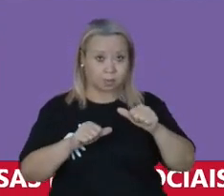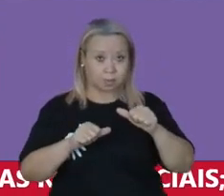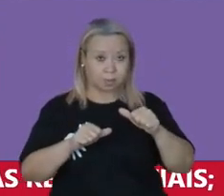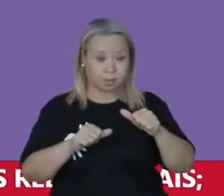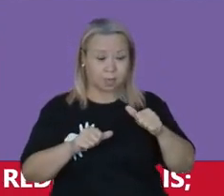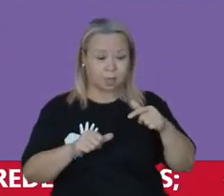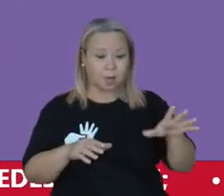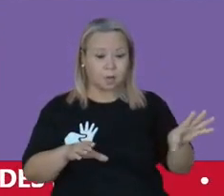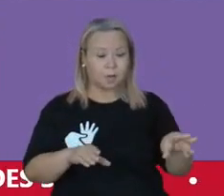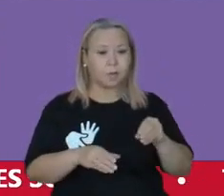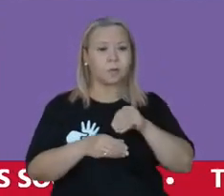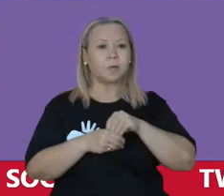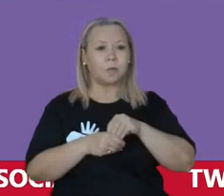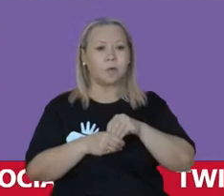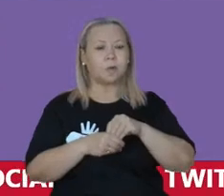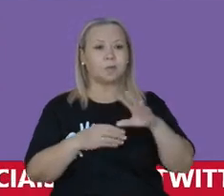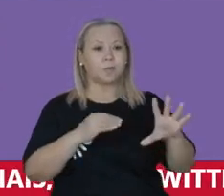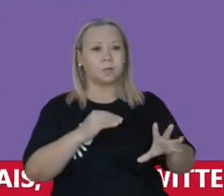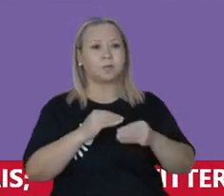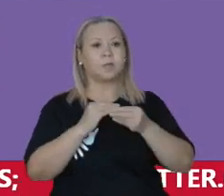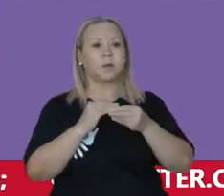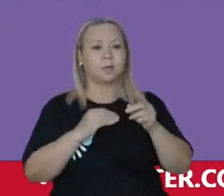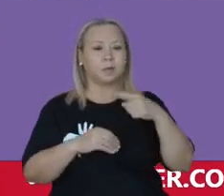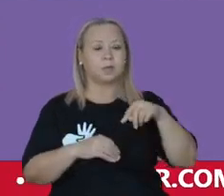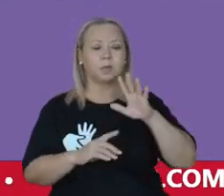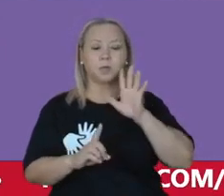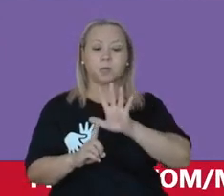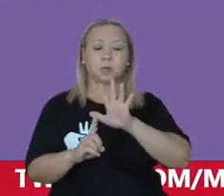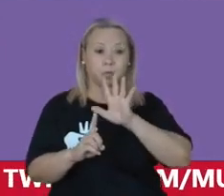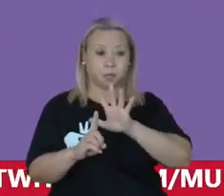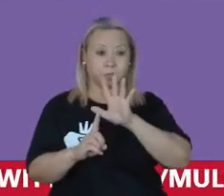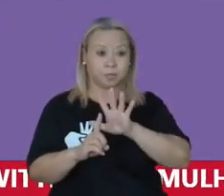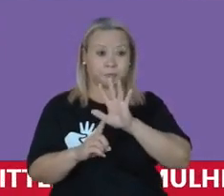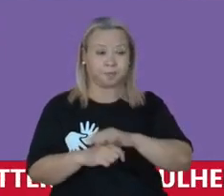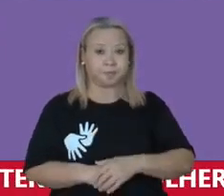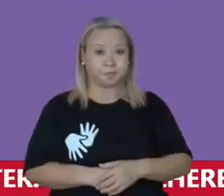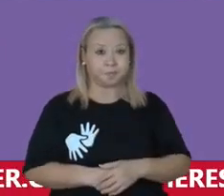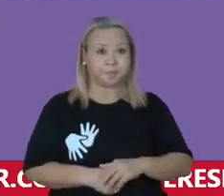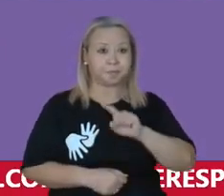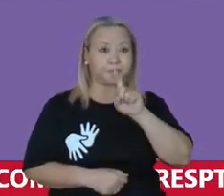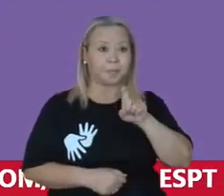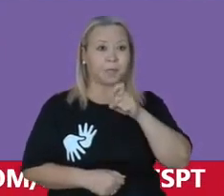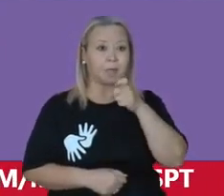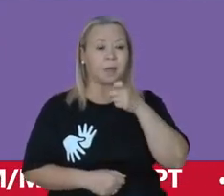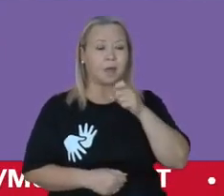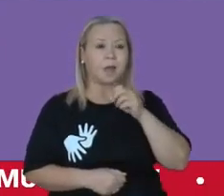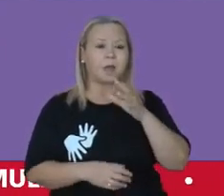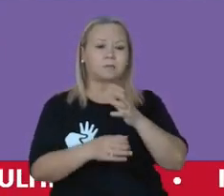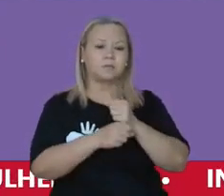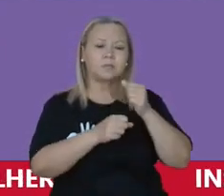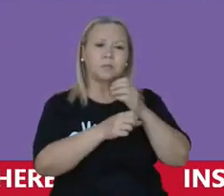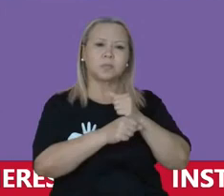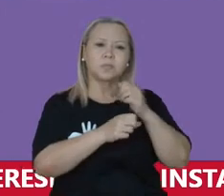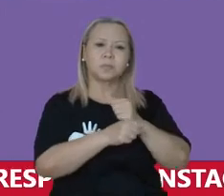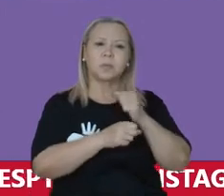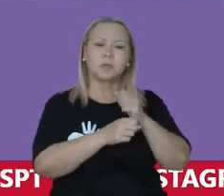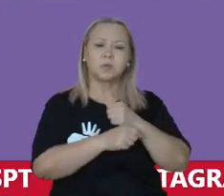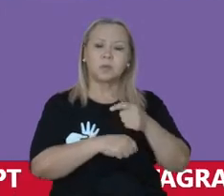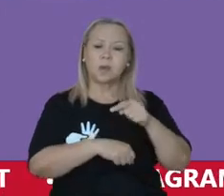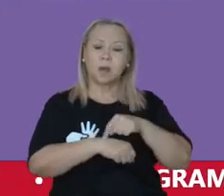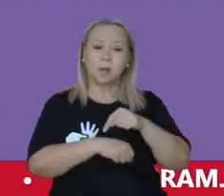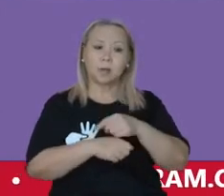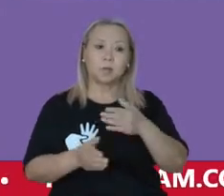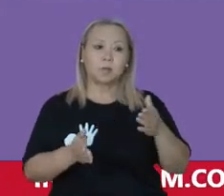foi incorporada aqui, que trouxe impacto, é a contagem do tempo